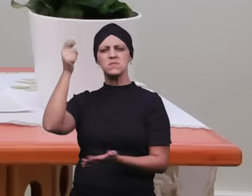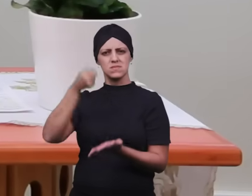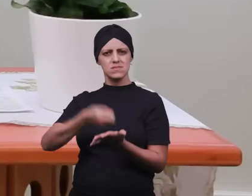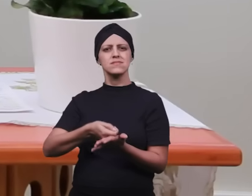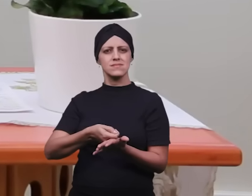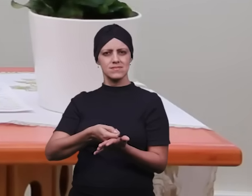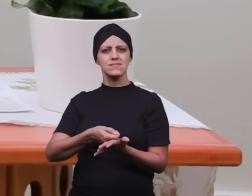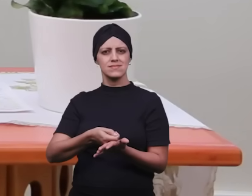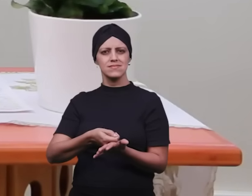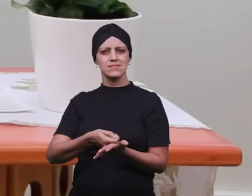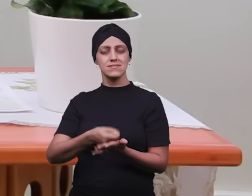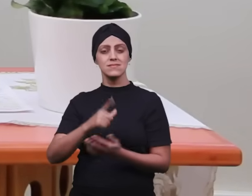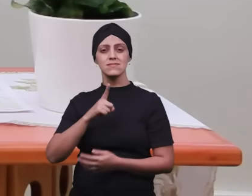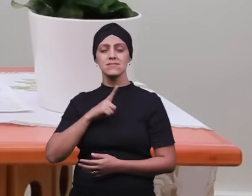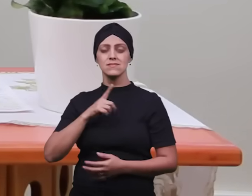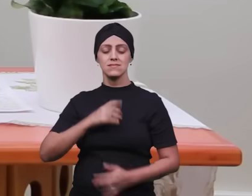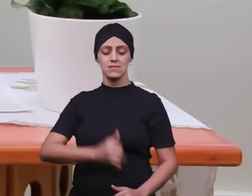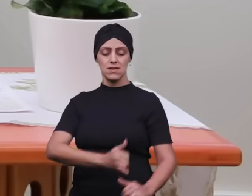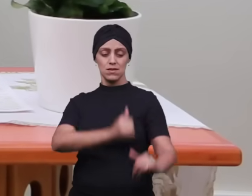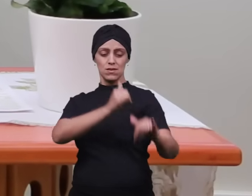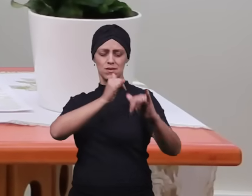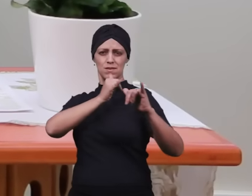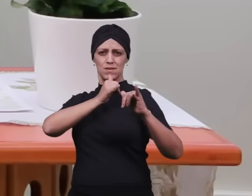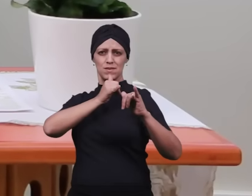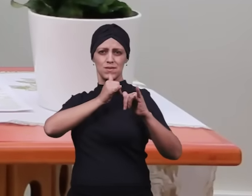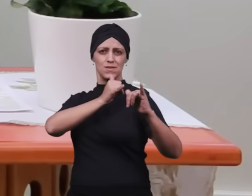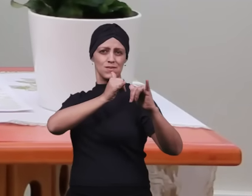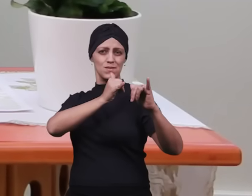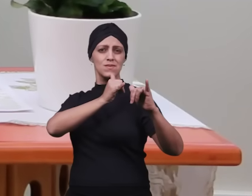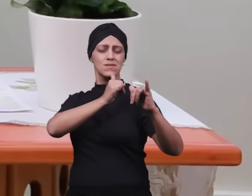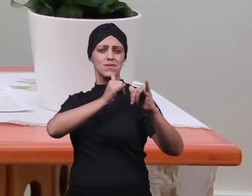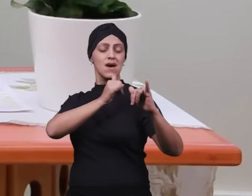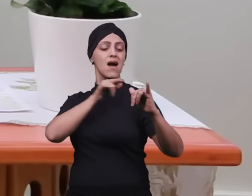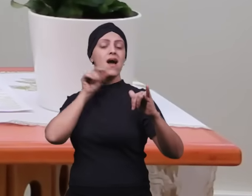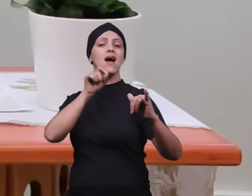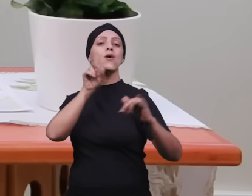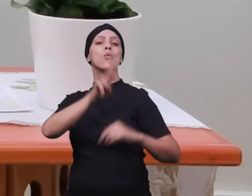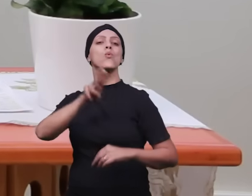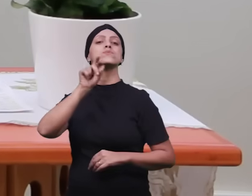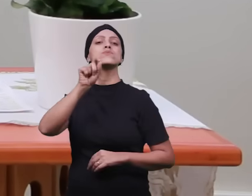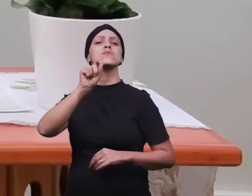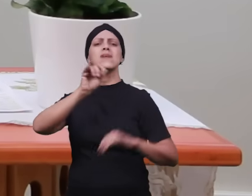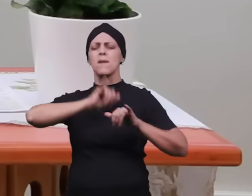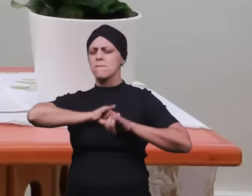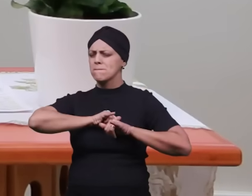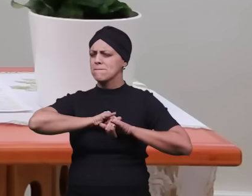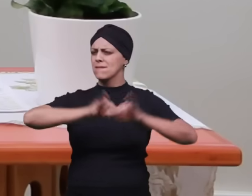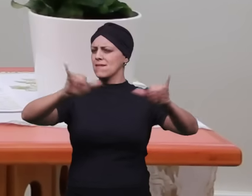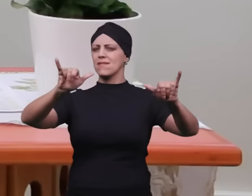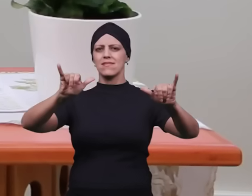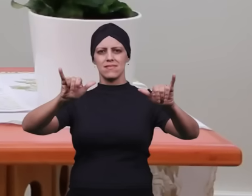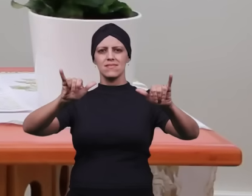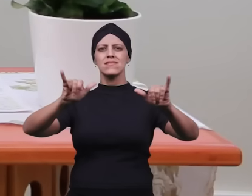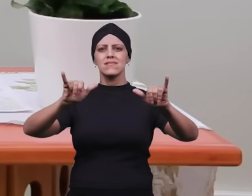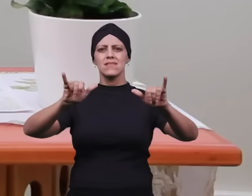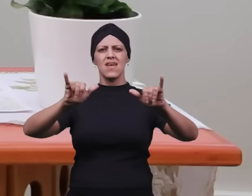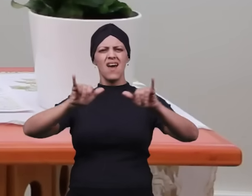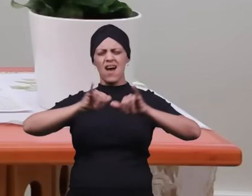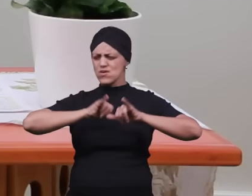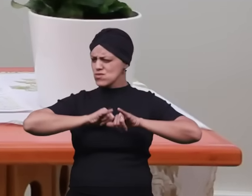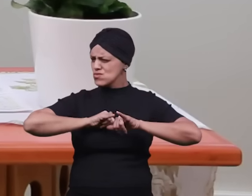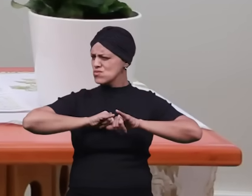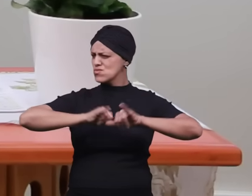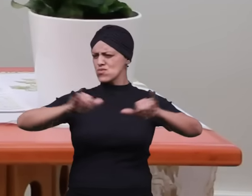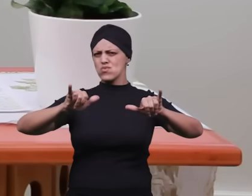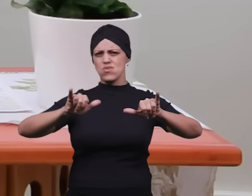aqui sobre a trombeta, trombeta que era usada para anunciar. Mas aqui a palavra diz de um grande